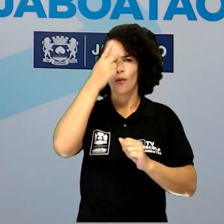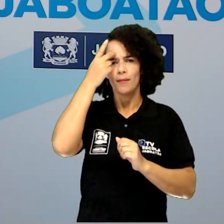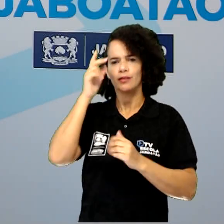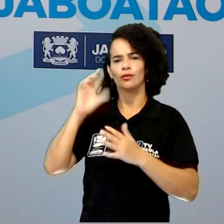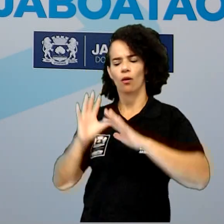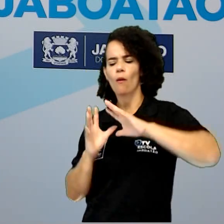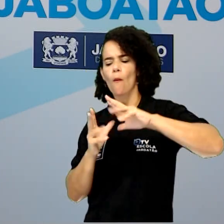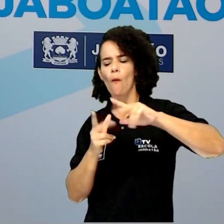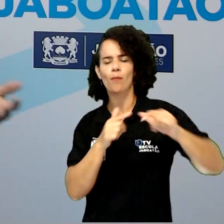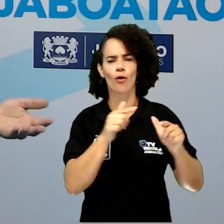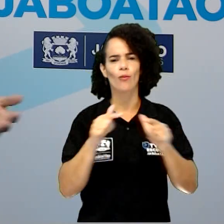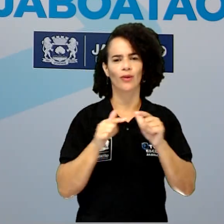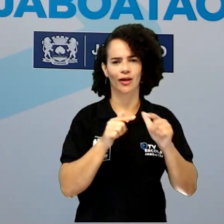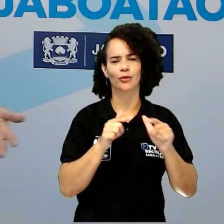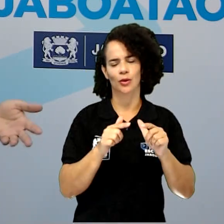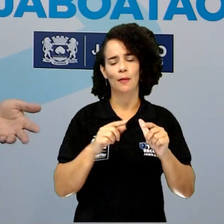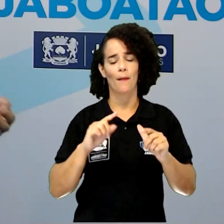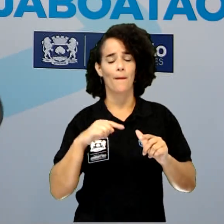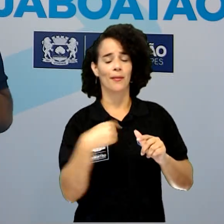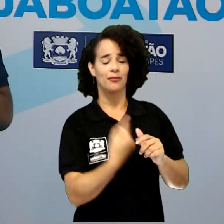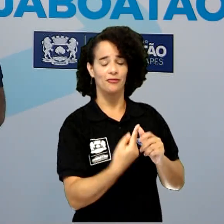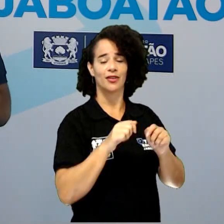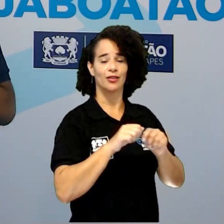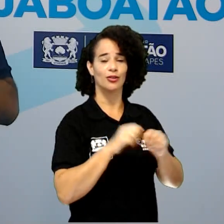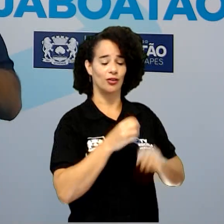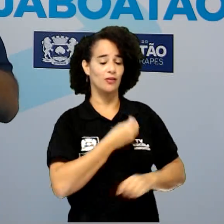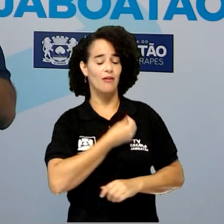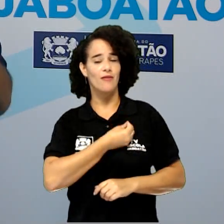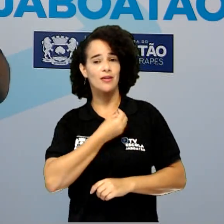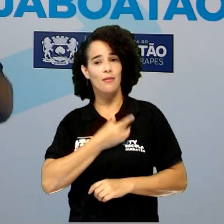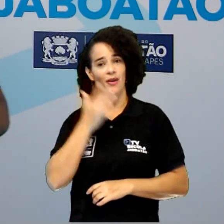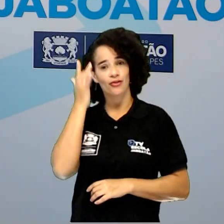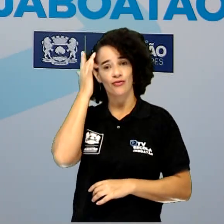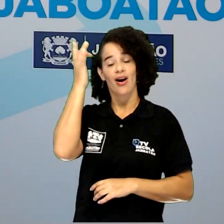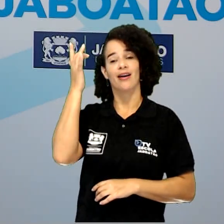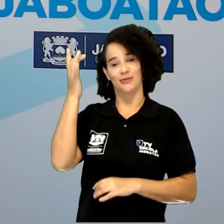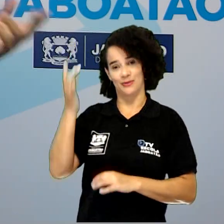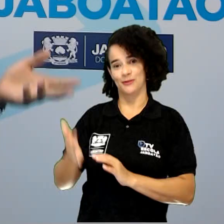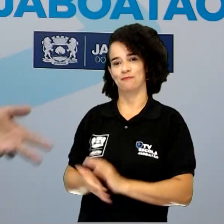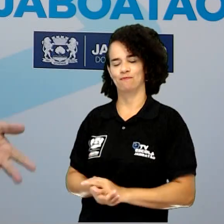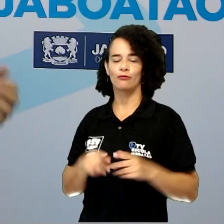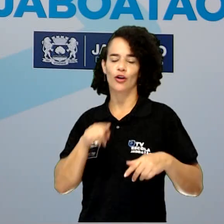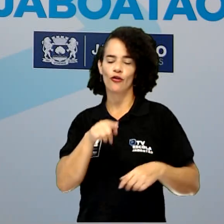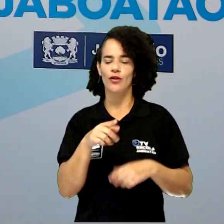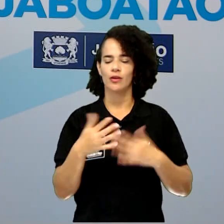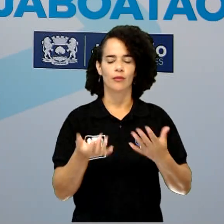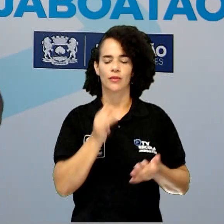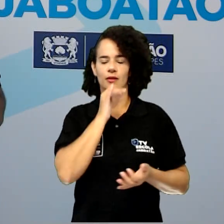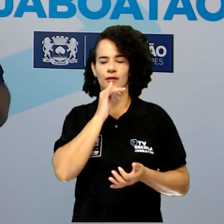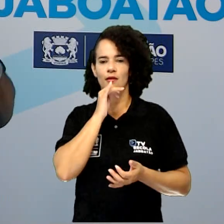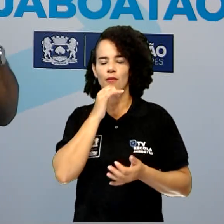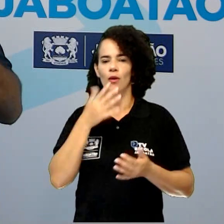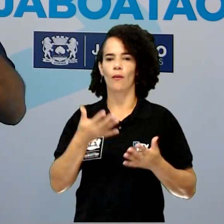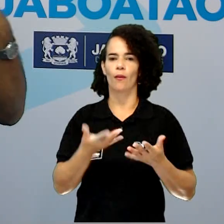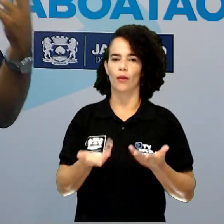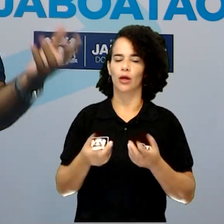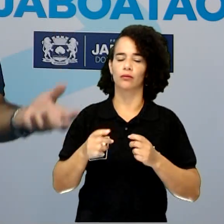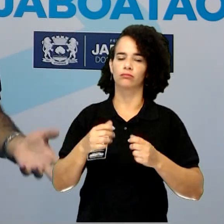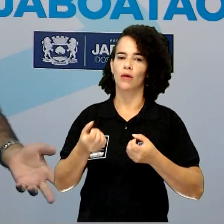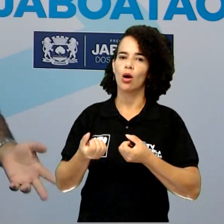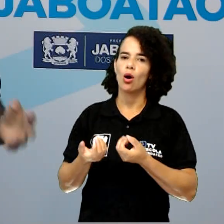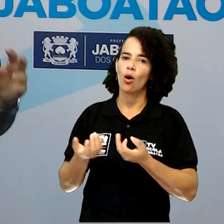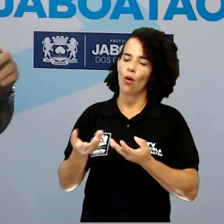para poder tornar a nossa vida mais fácil. Por exemplo, você vai pegar um ônibus, tem lá o ônibus está